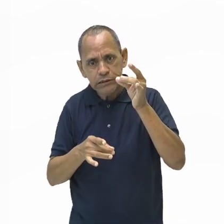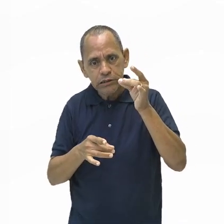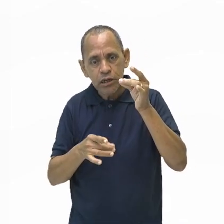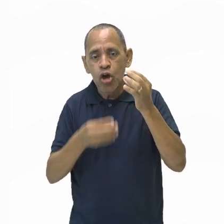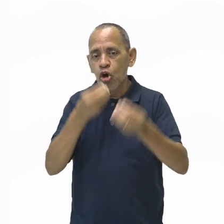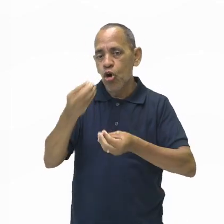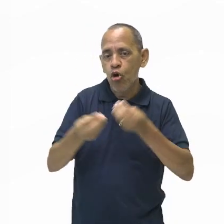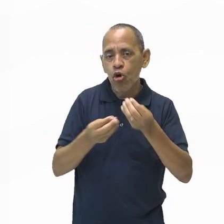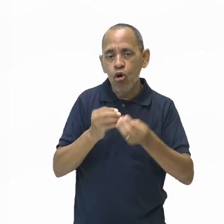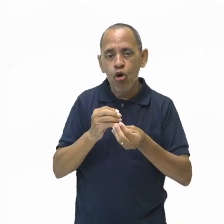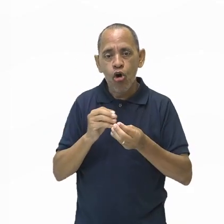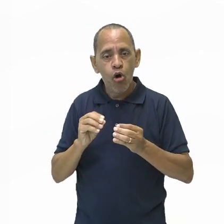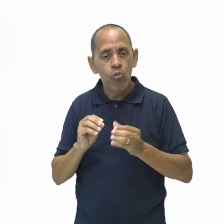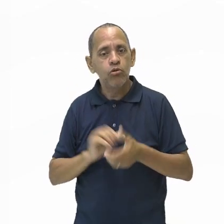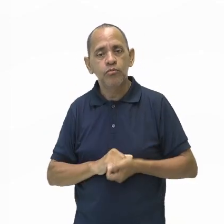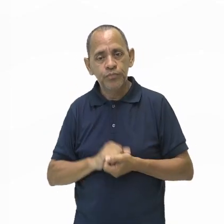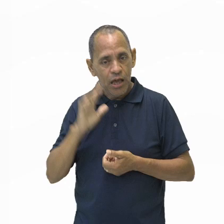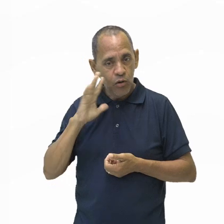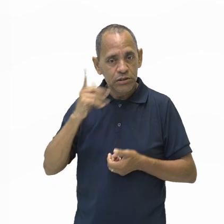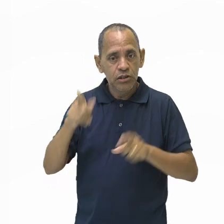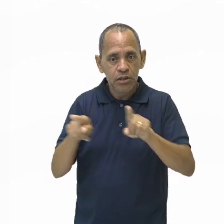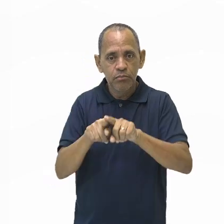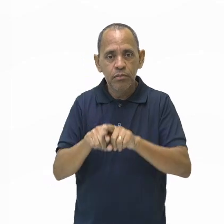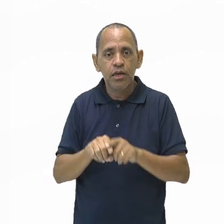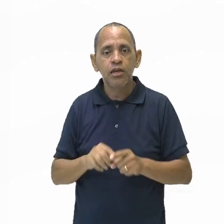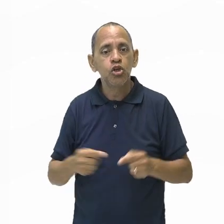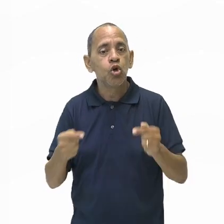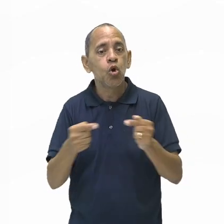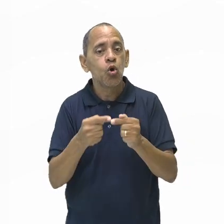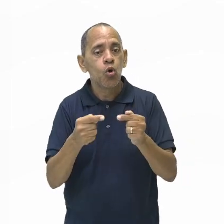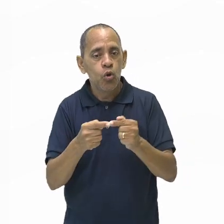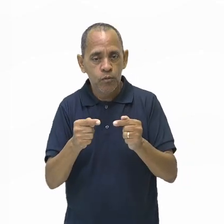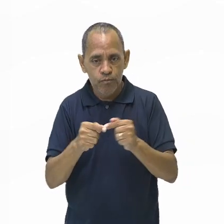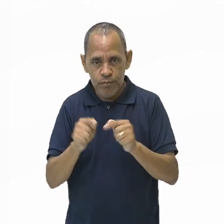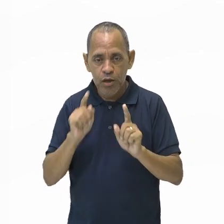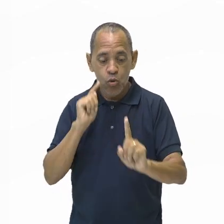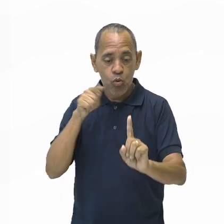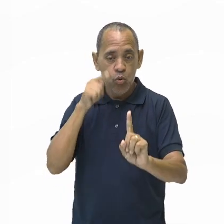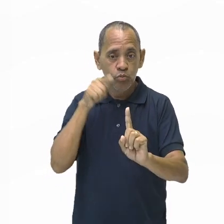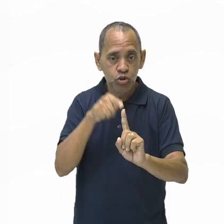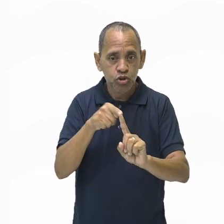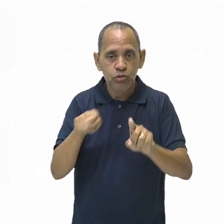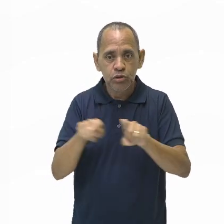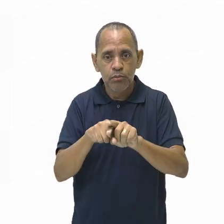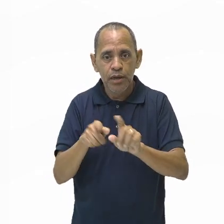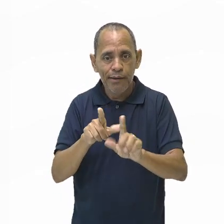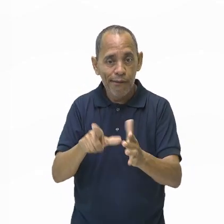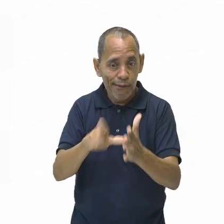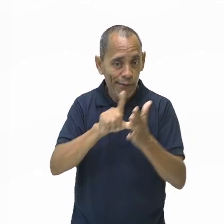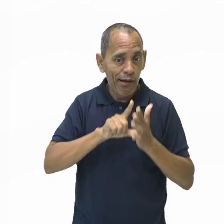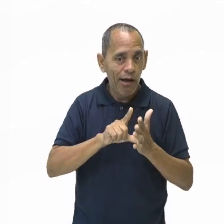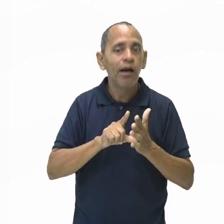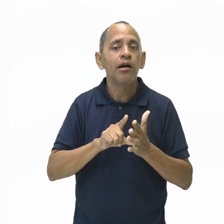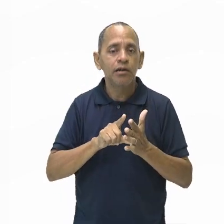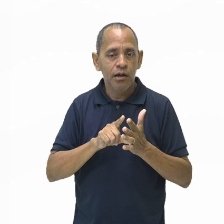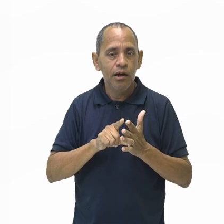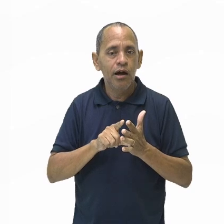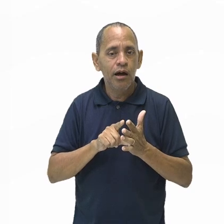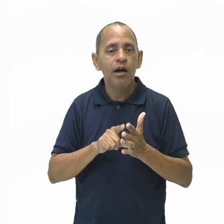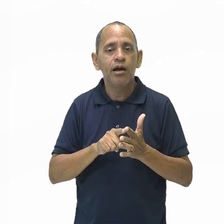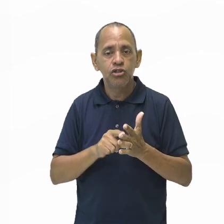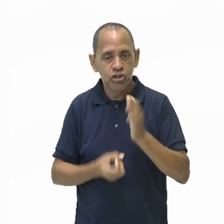de acordo com uma intenção, finalidade previamente definida